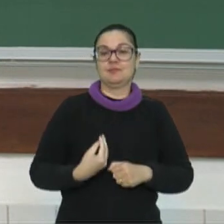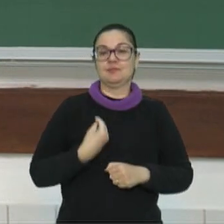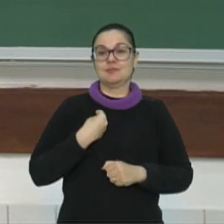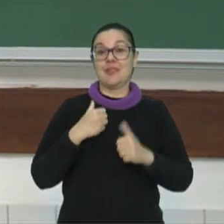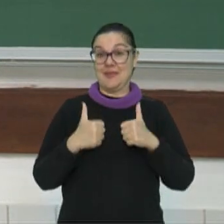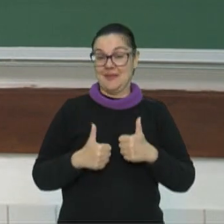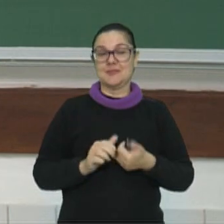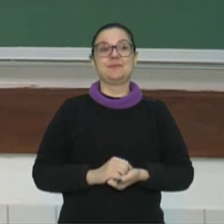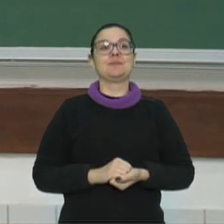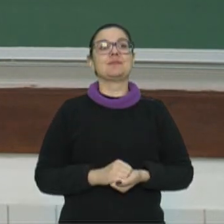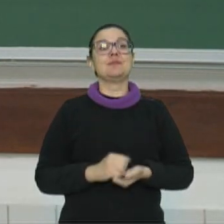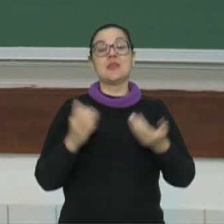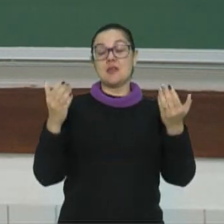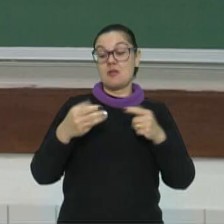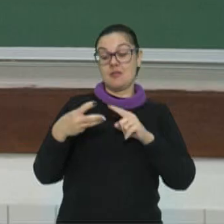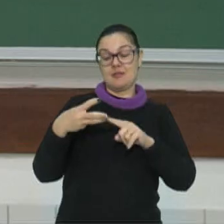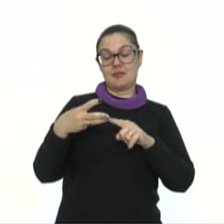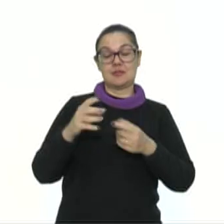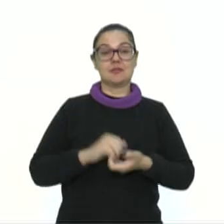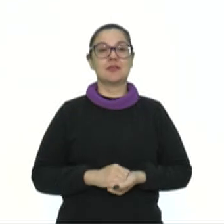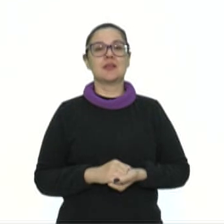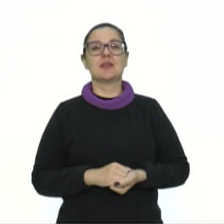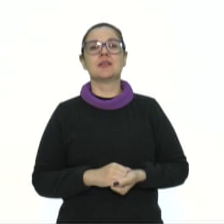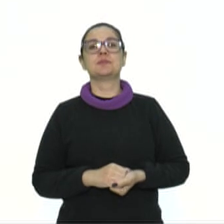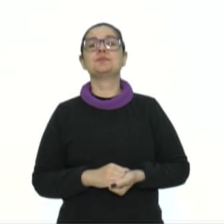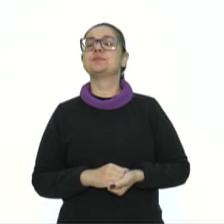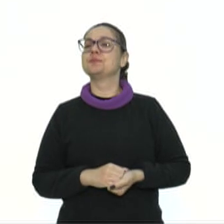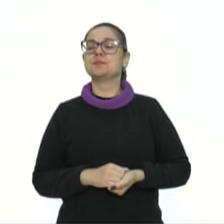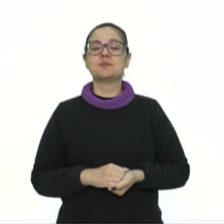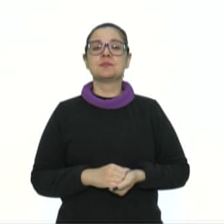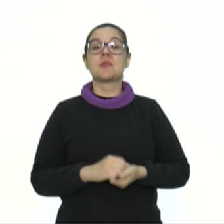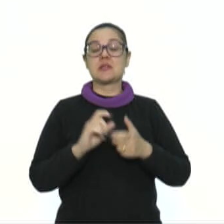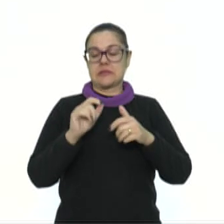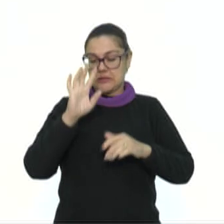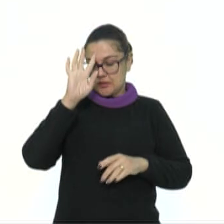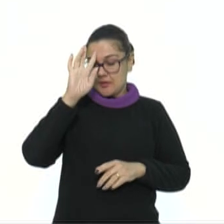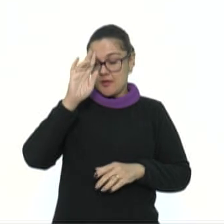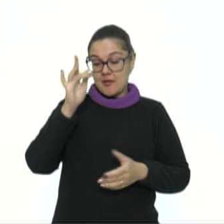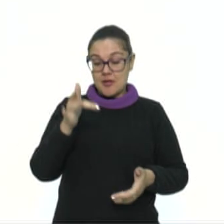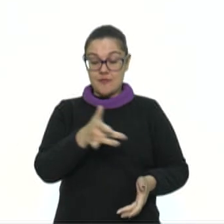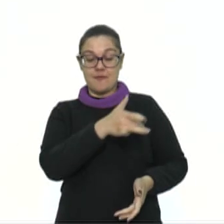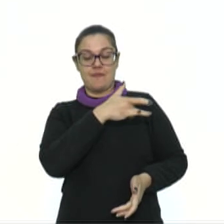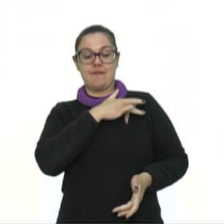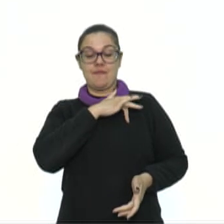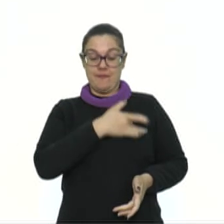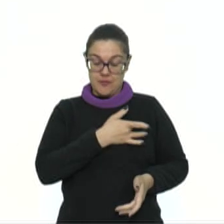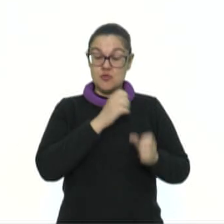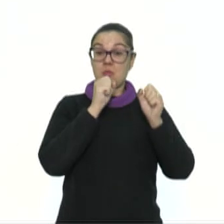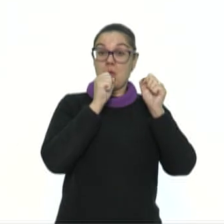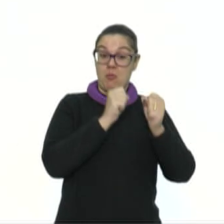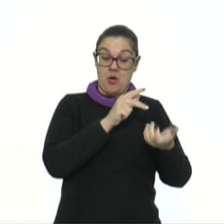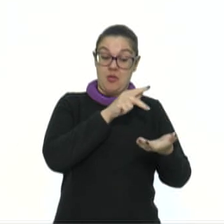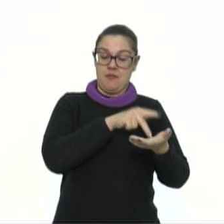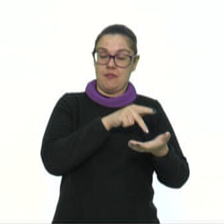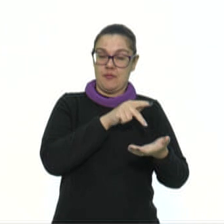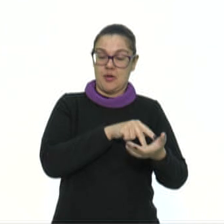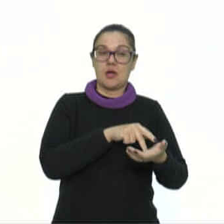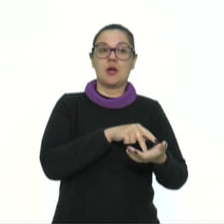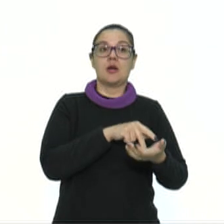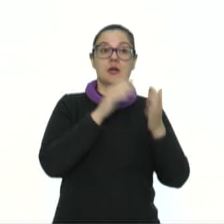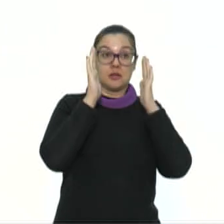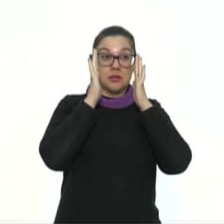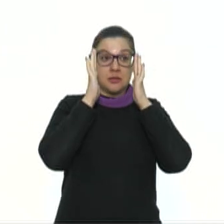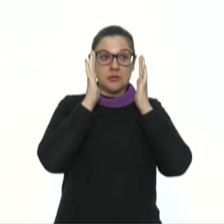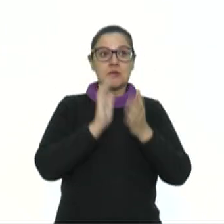né? Ok, exercício 3. Ser vítima pode ser legítimo, olha lá, faça um verdadeiro isso